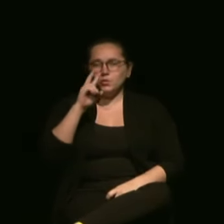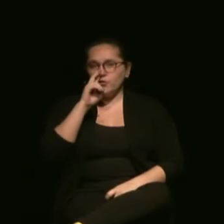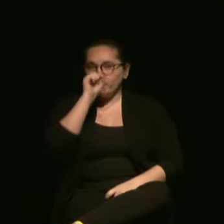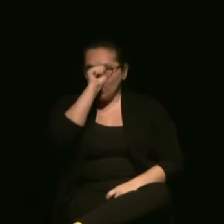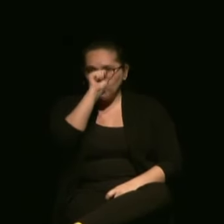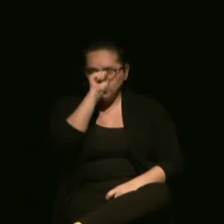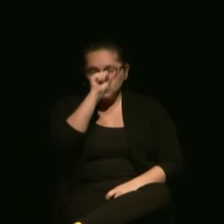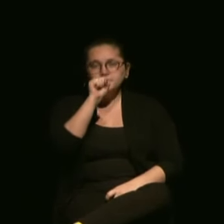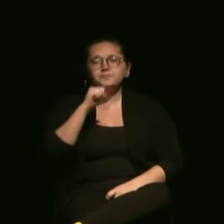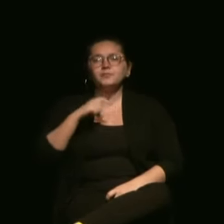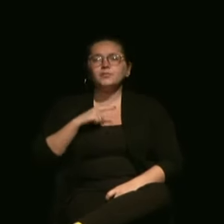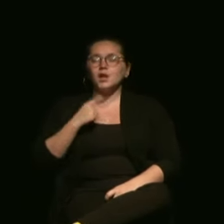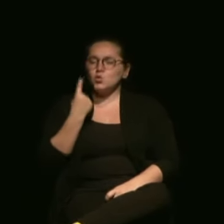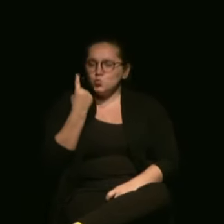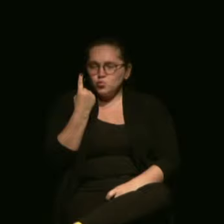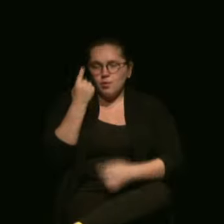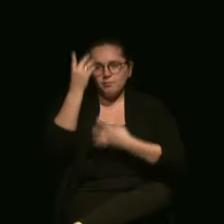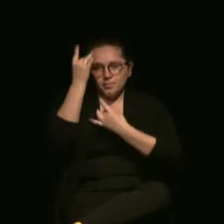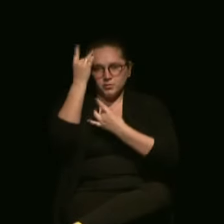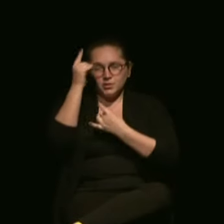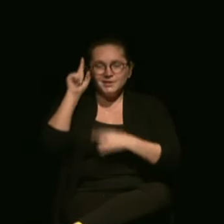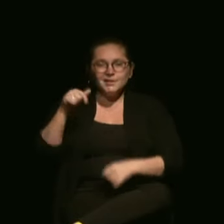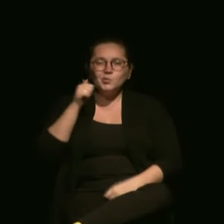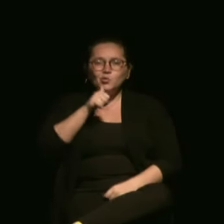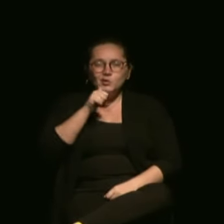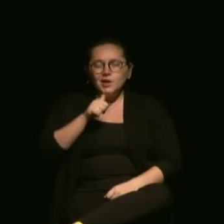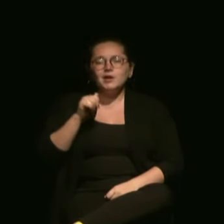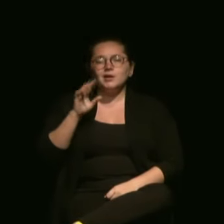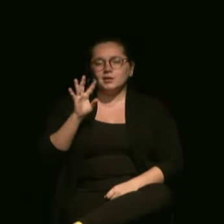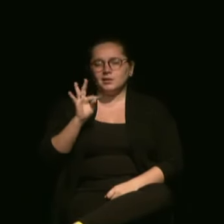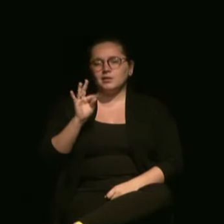aparece uma das grandes personagens do Coutinho, que é a Dona Teresa.